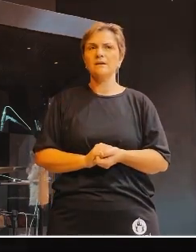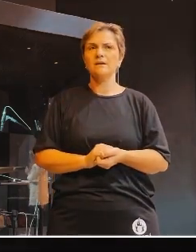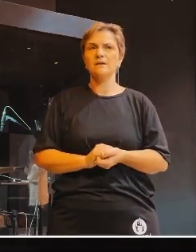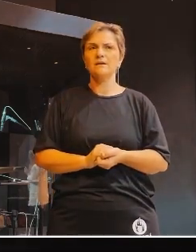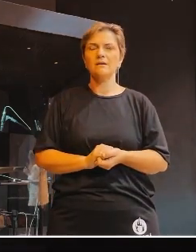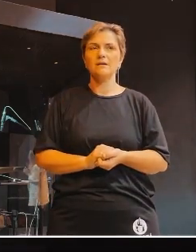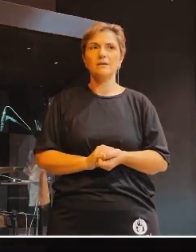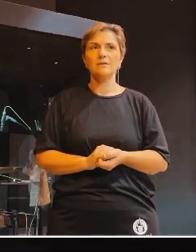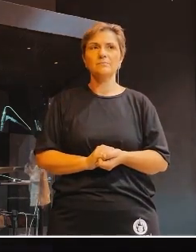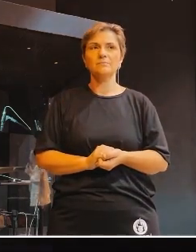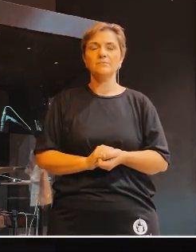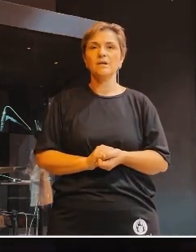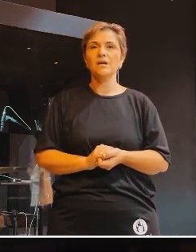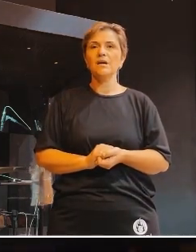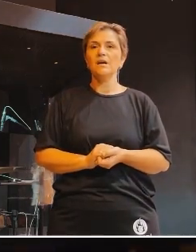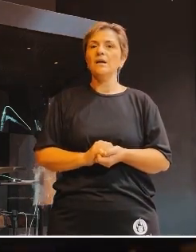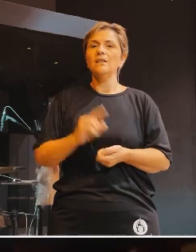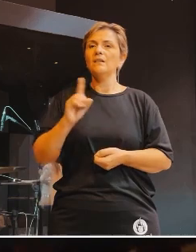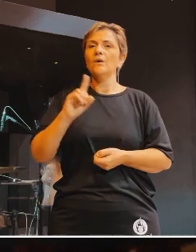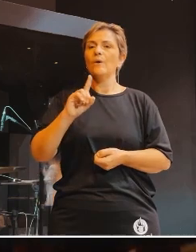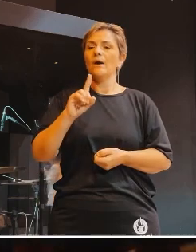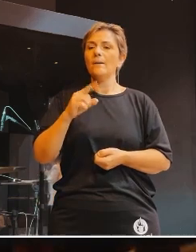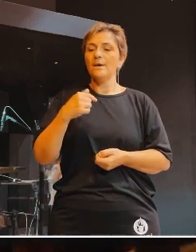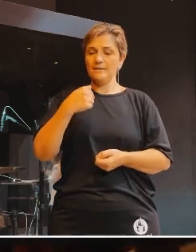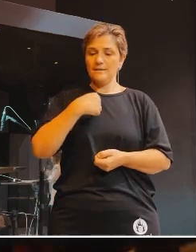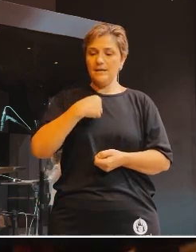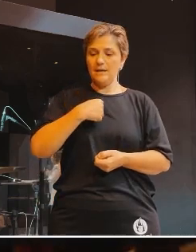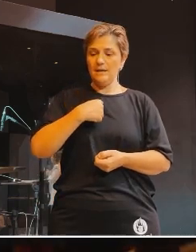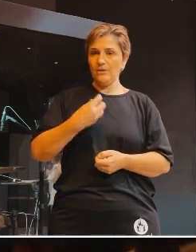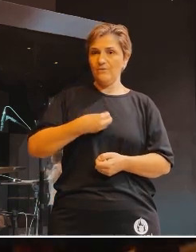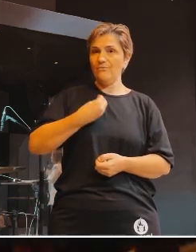quem vive, mas Cristo vive em mim.